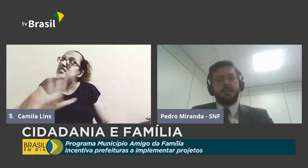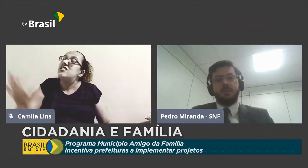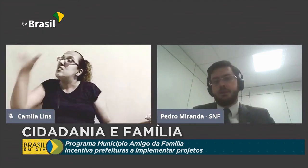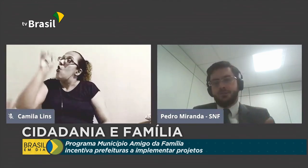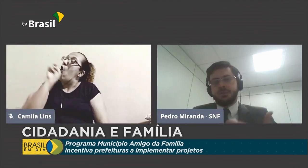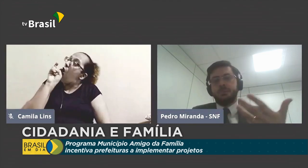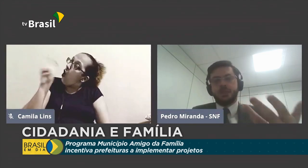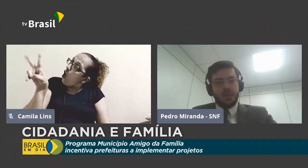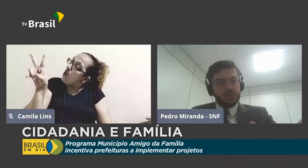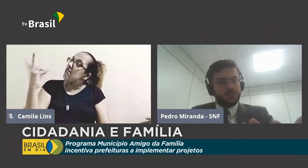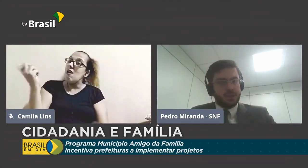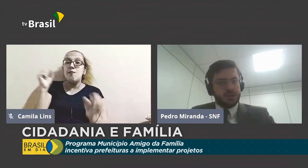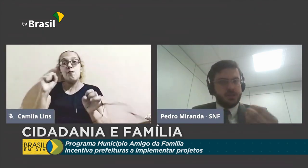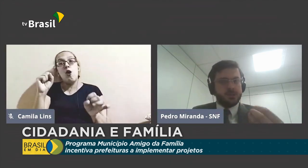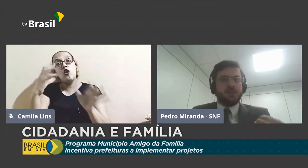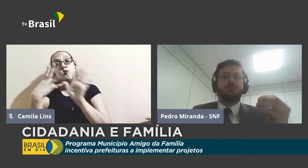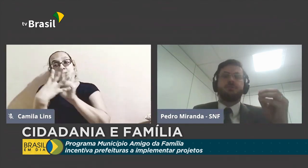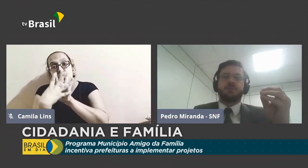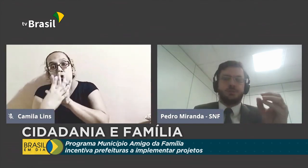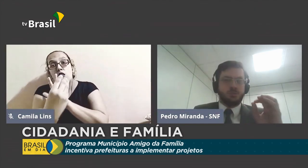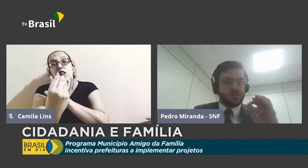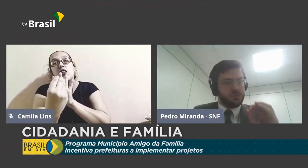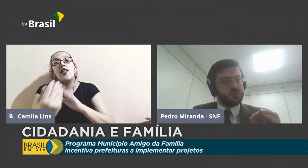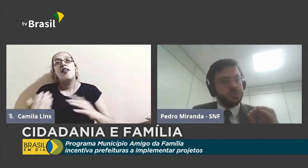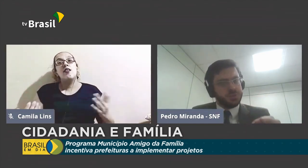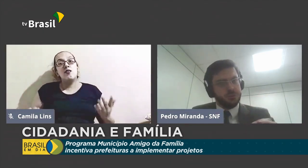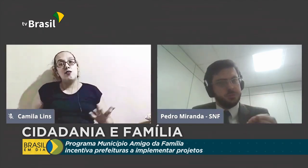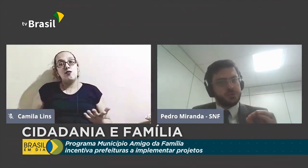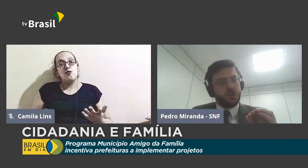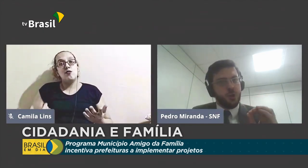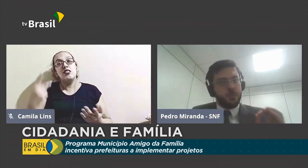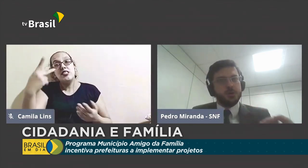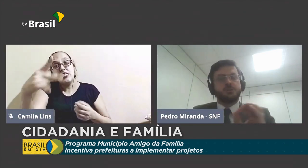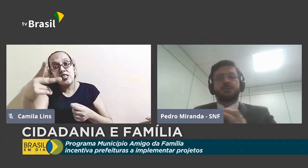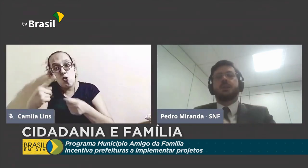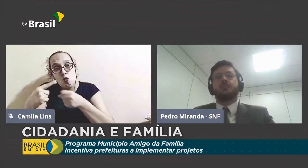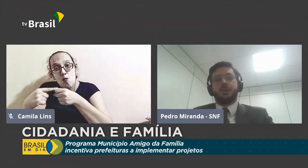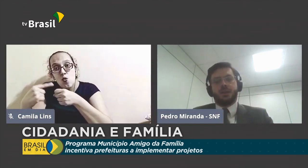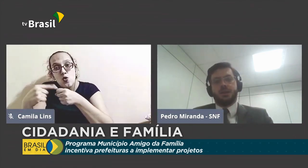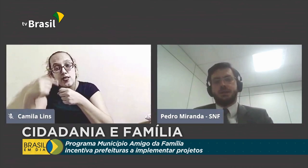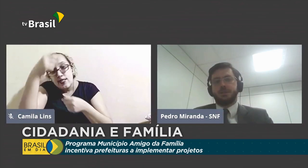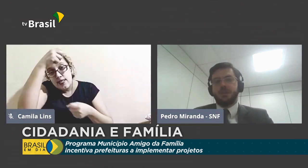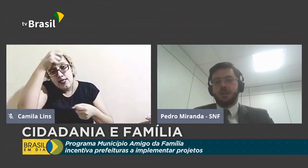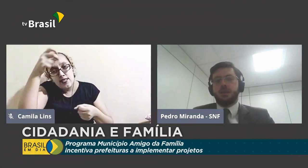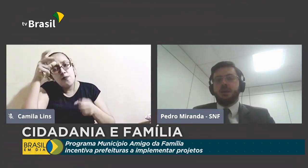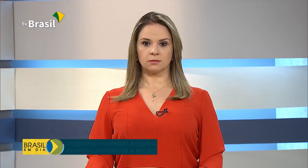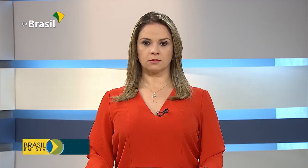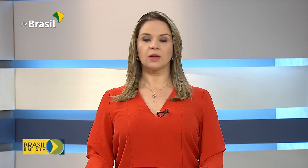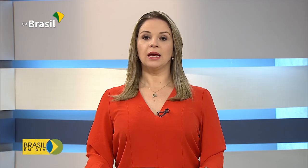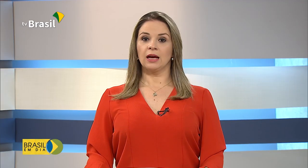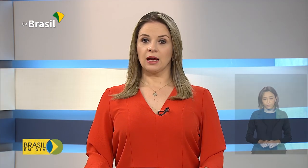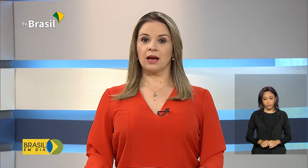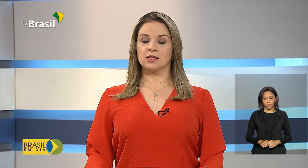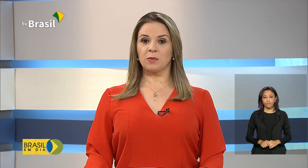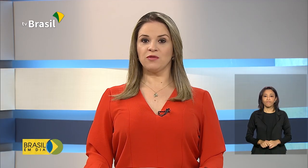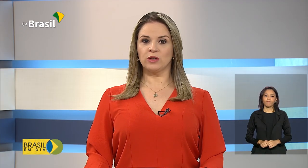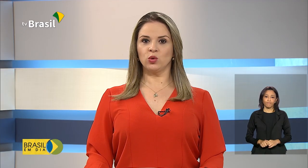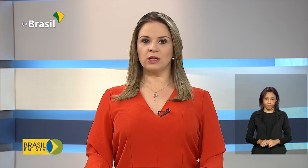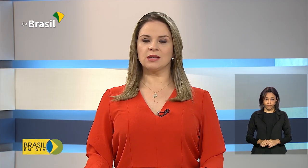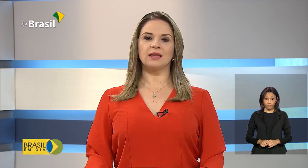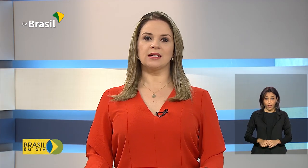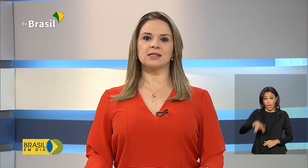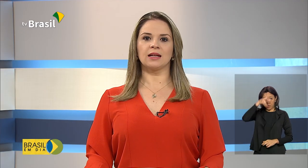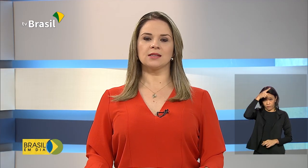visibilidade para que as iniciativas dos seus municípios possam ser replicadas. As